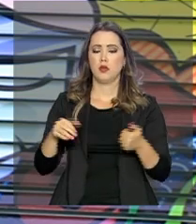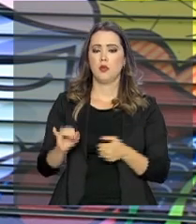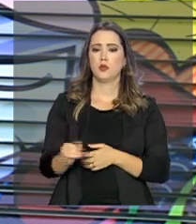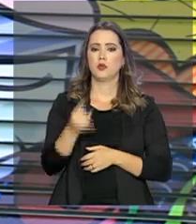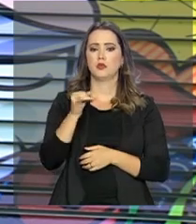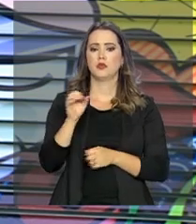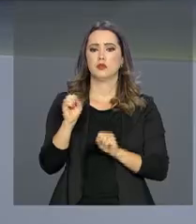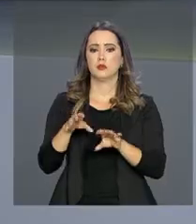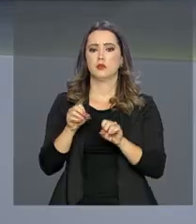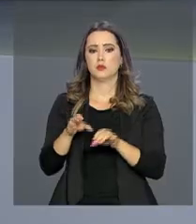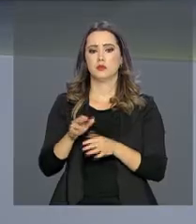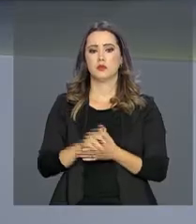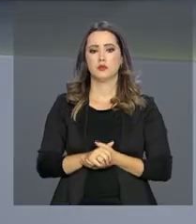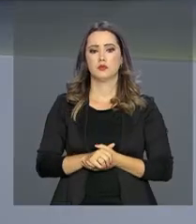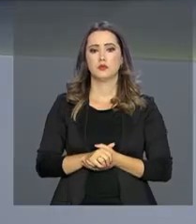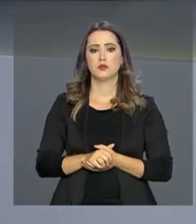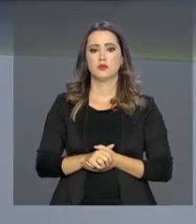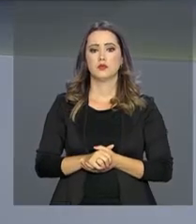sala de aula, né?